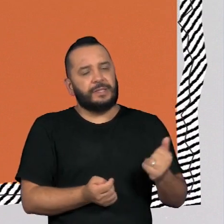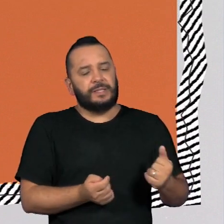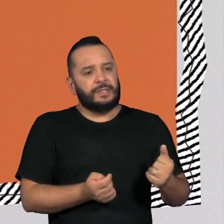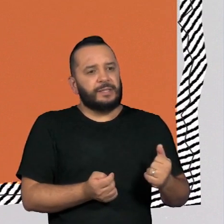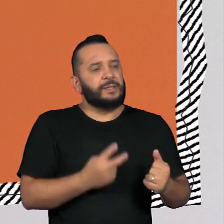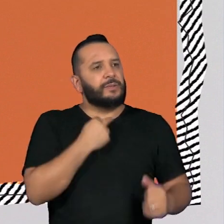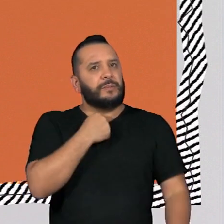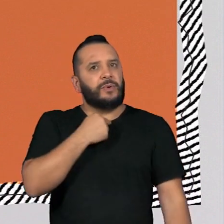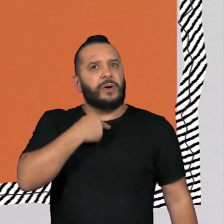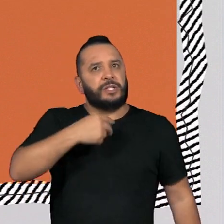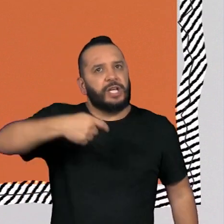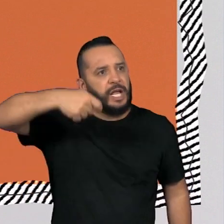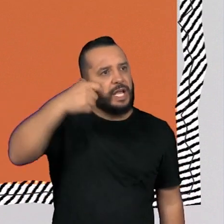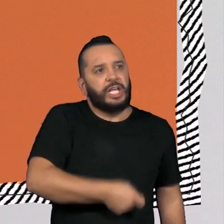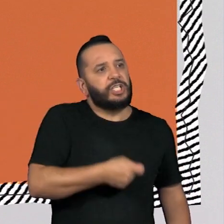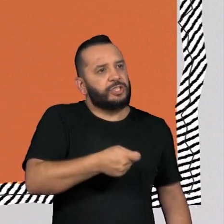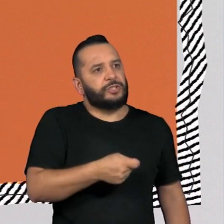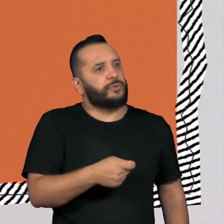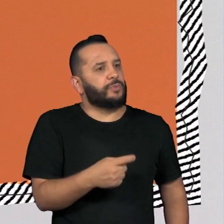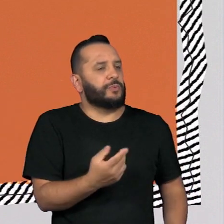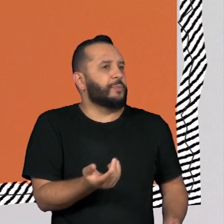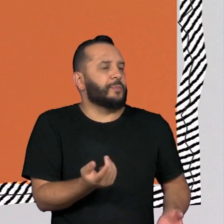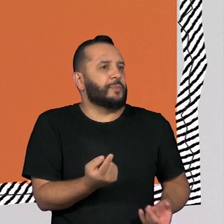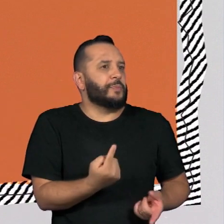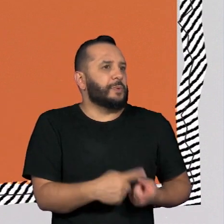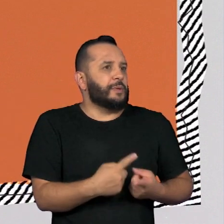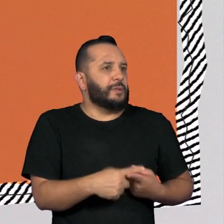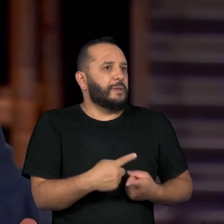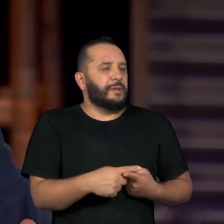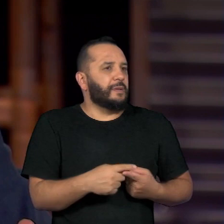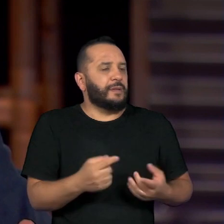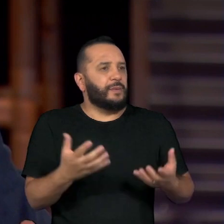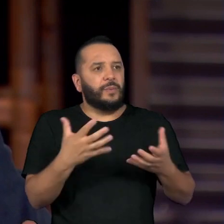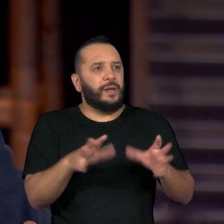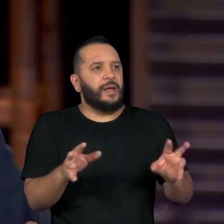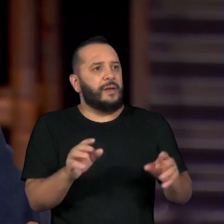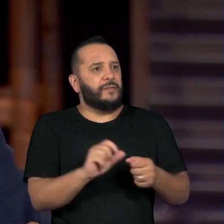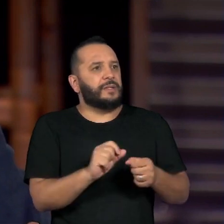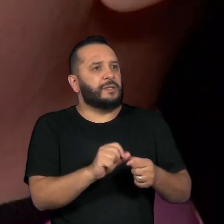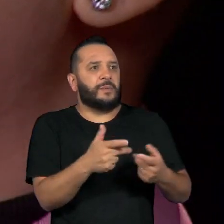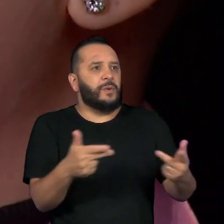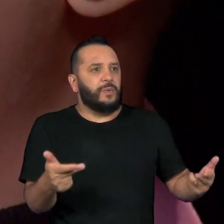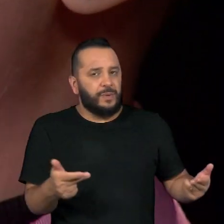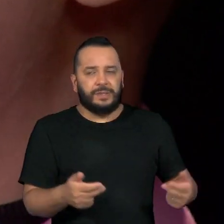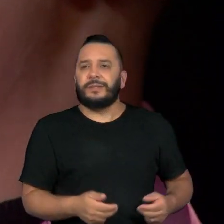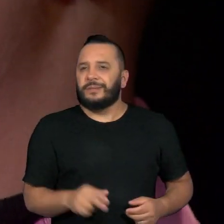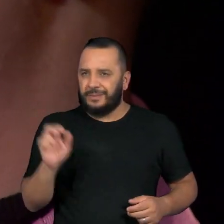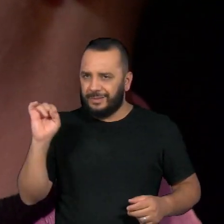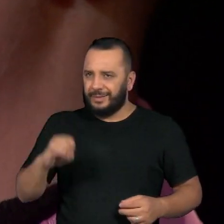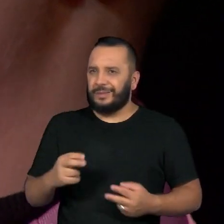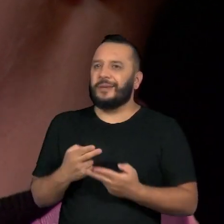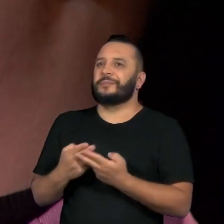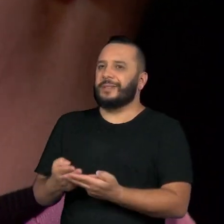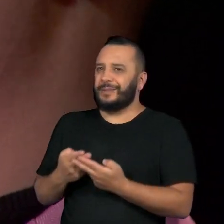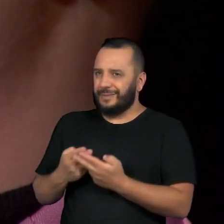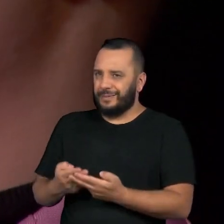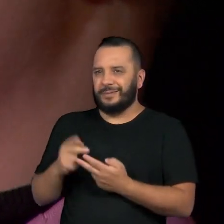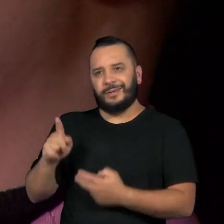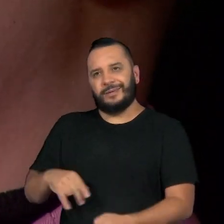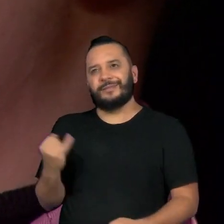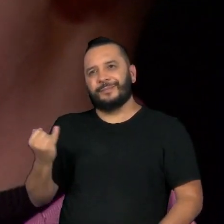com algo que não está acontecendo, né? O filho não quer fazer uma coisa, Com né? certeza. A paciência ela é